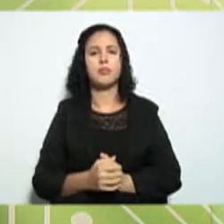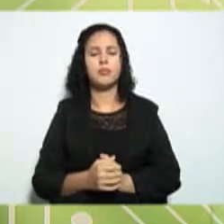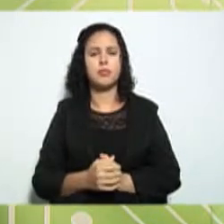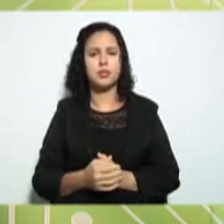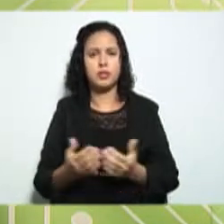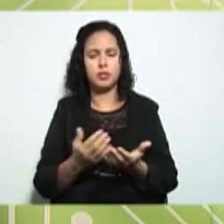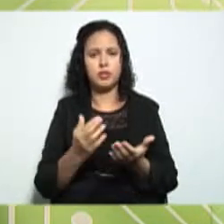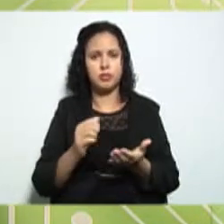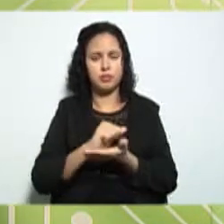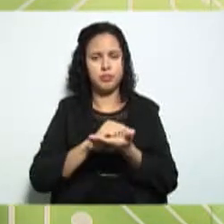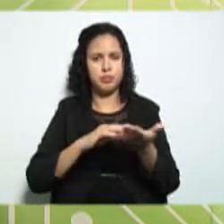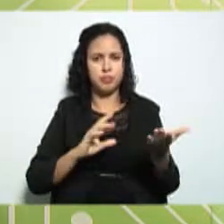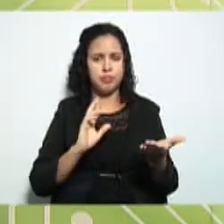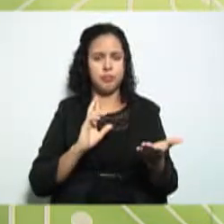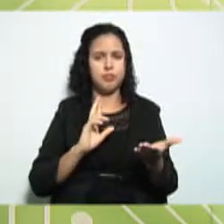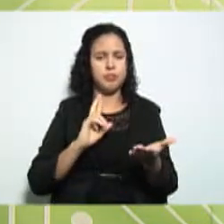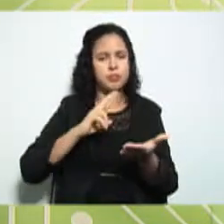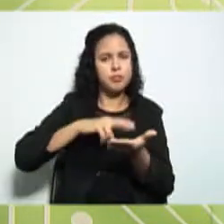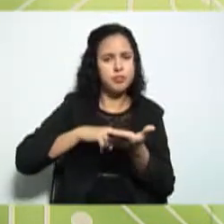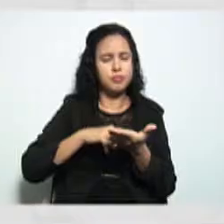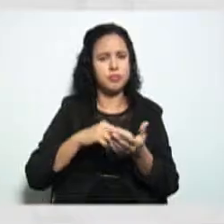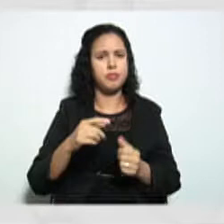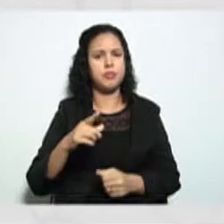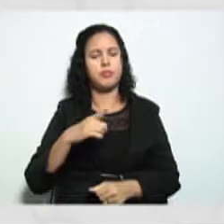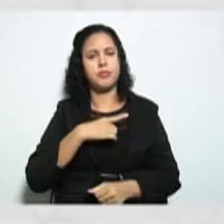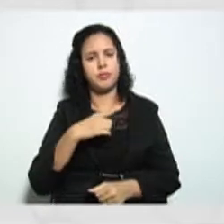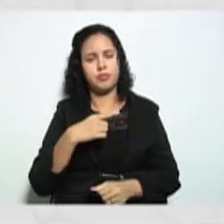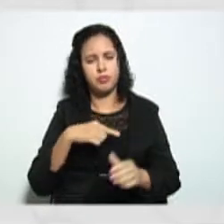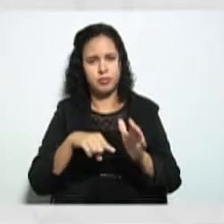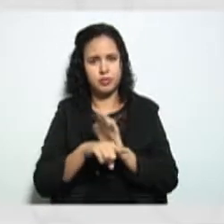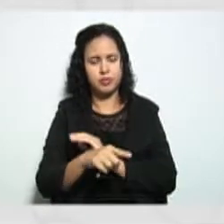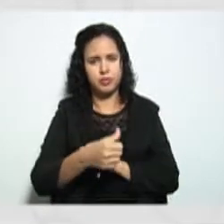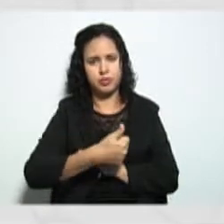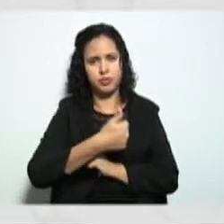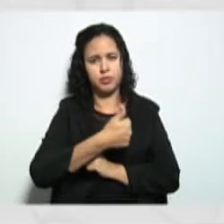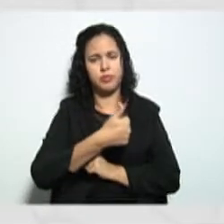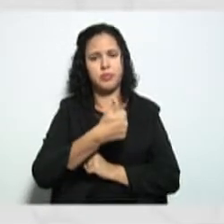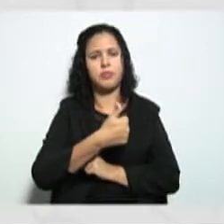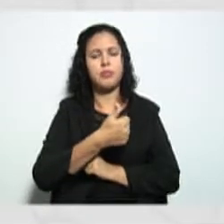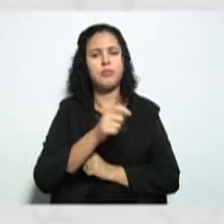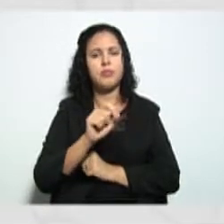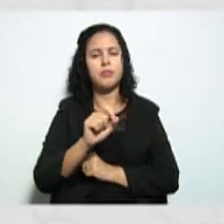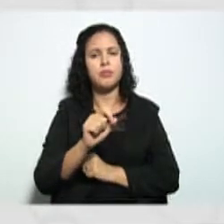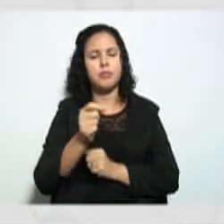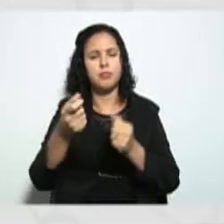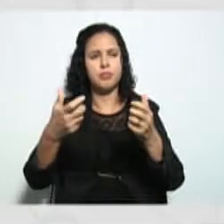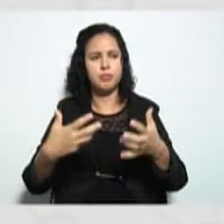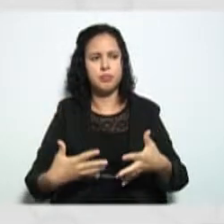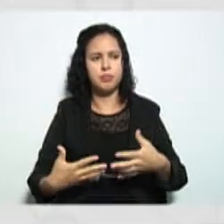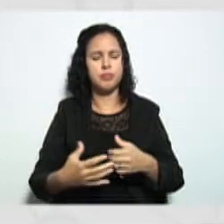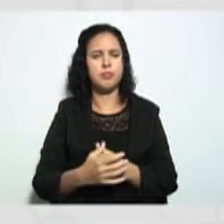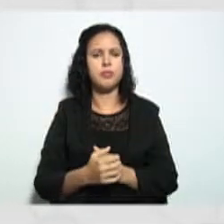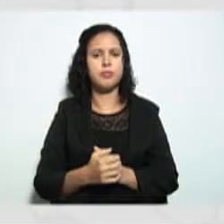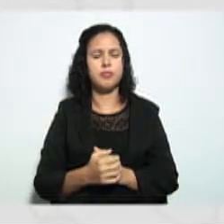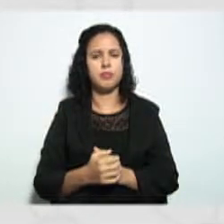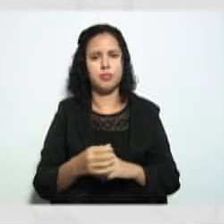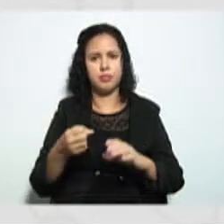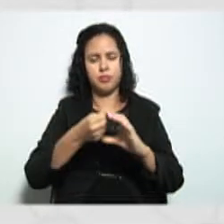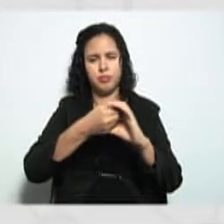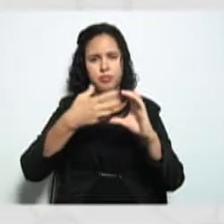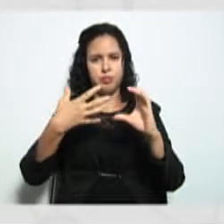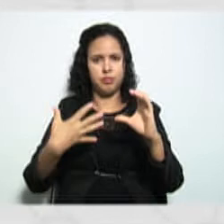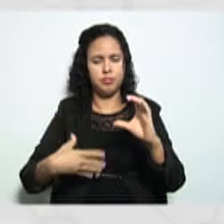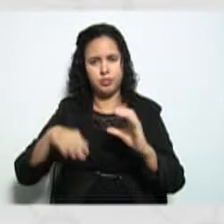correção da nossa atividade? A gente tem aqui a questão número 1 no nosso slide. A nossa questão número 1 fala assim: sobre as